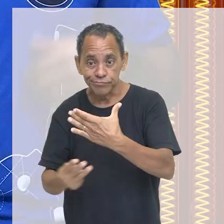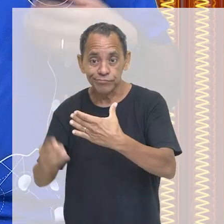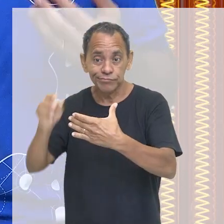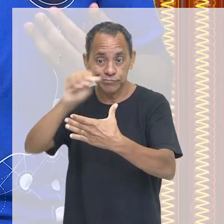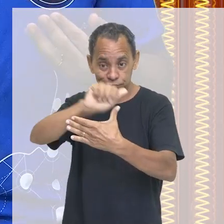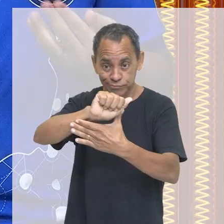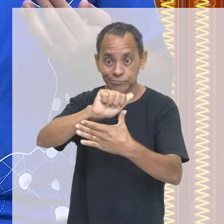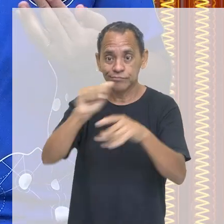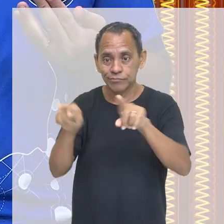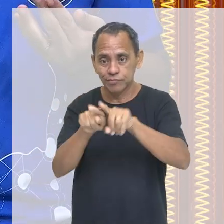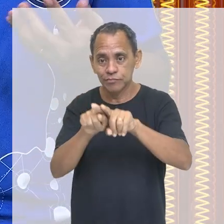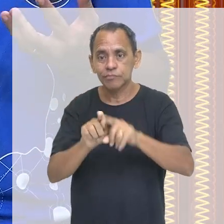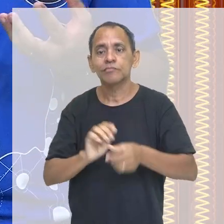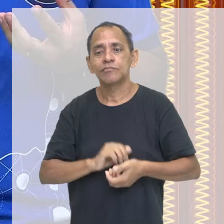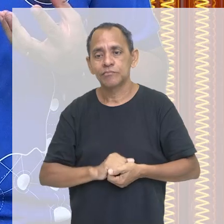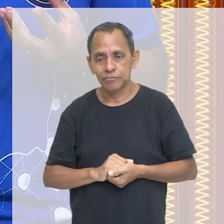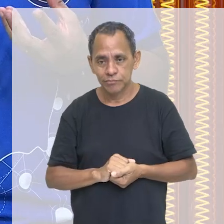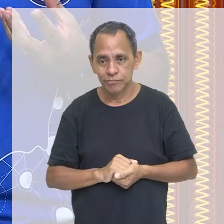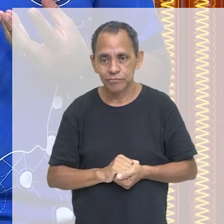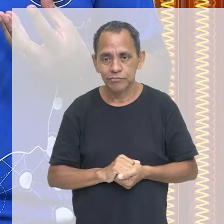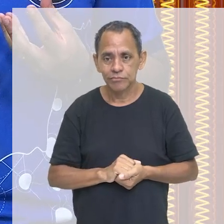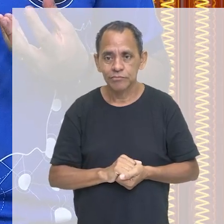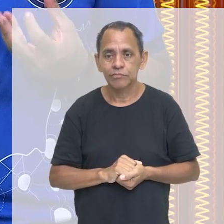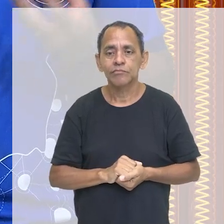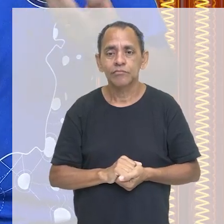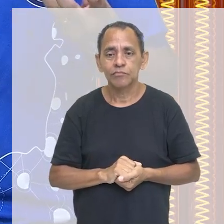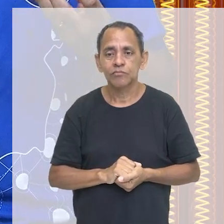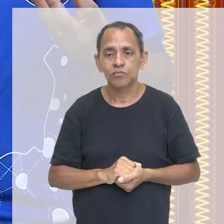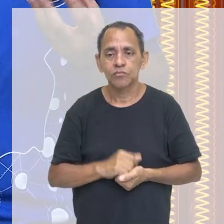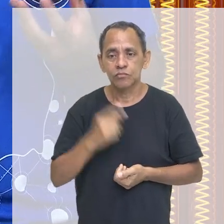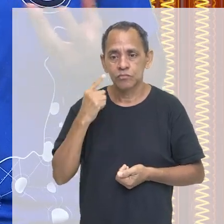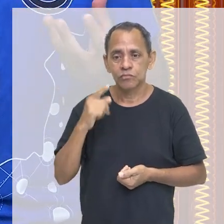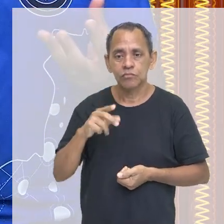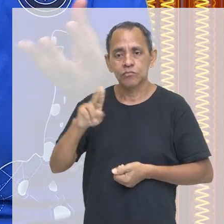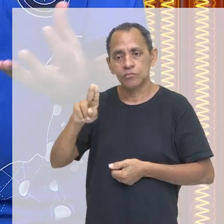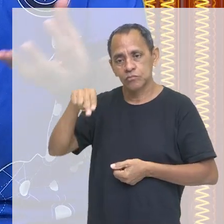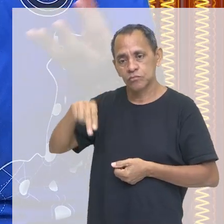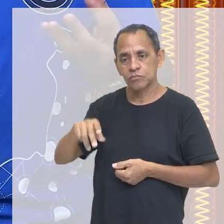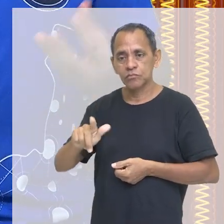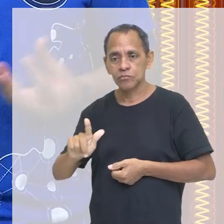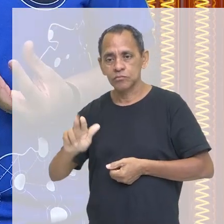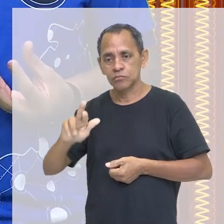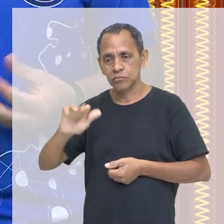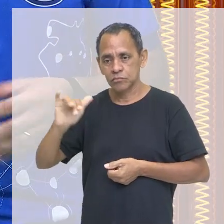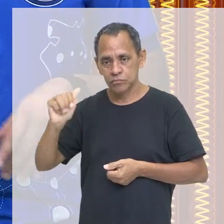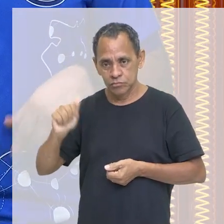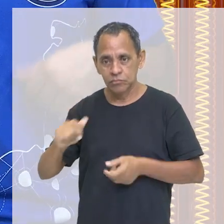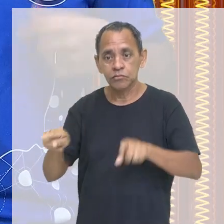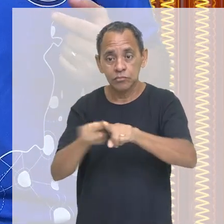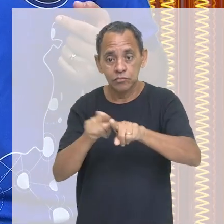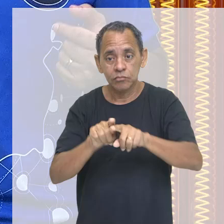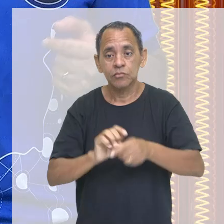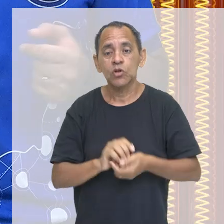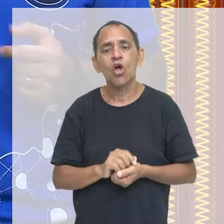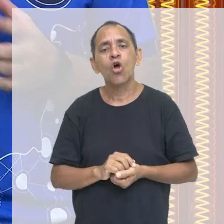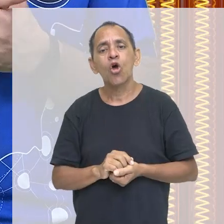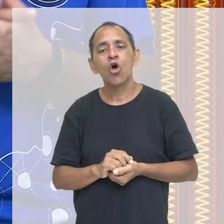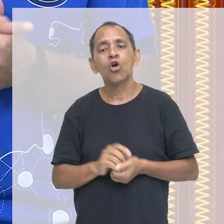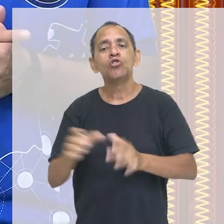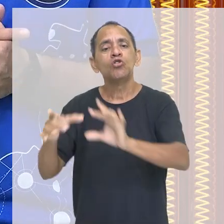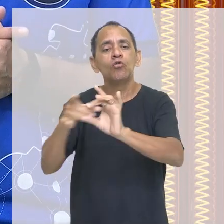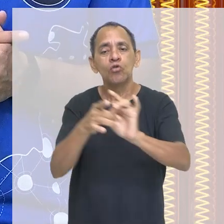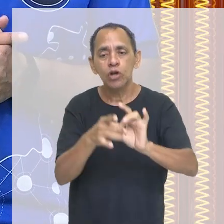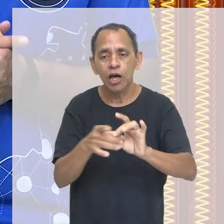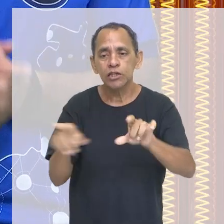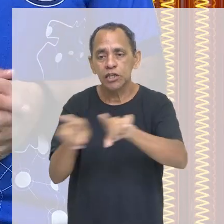Império Austro-Húngaro, que naquela época tanto a Hungria como a Áustria estavam unificados em um único império, além da Itália,